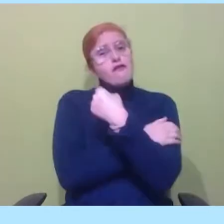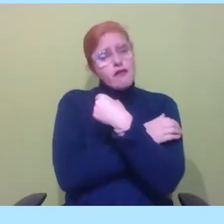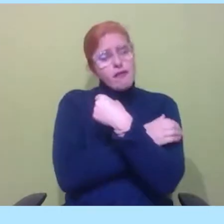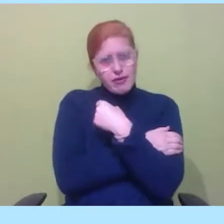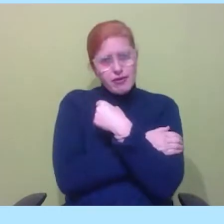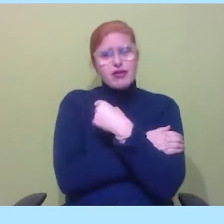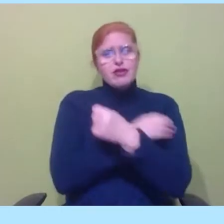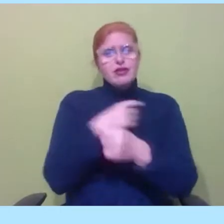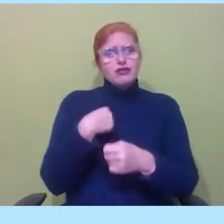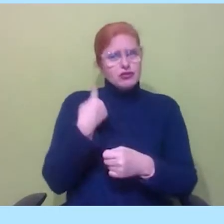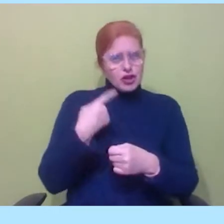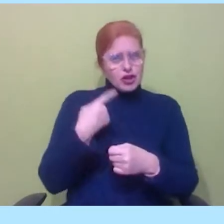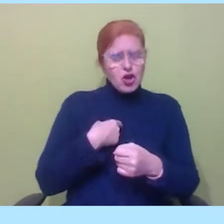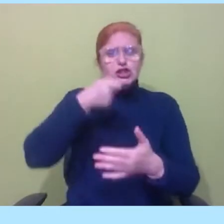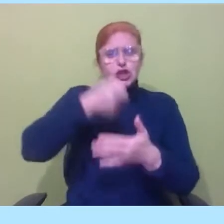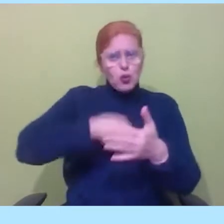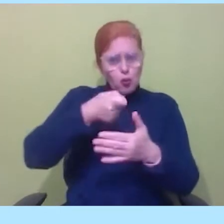minoria,